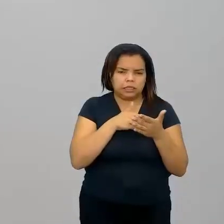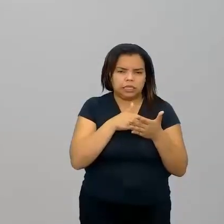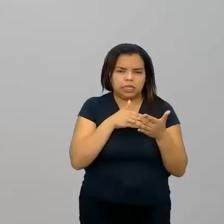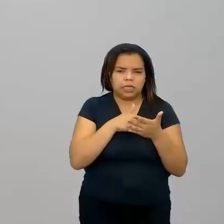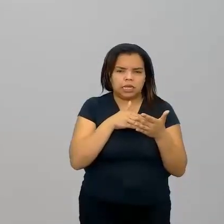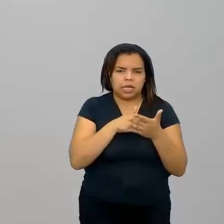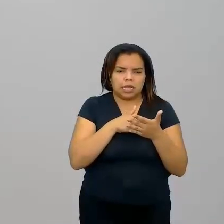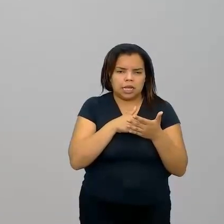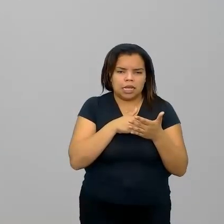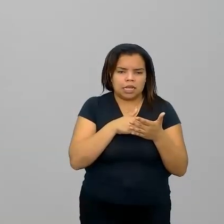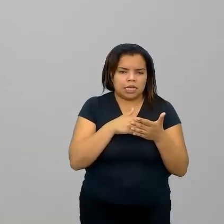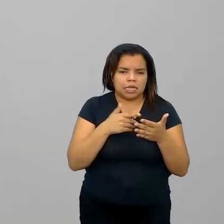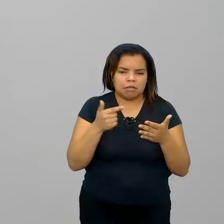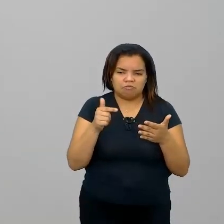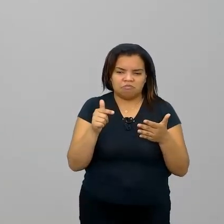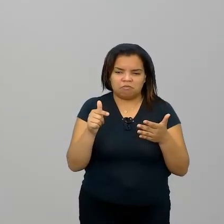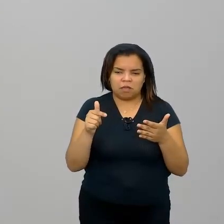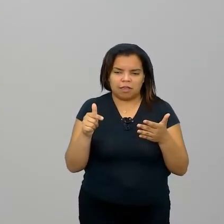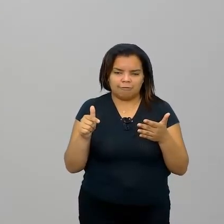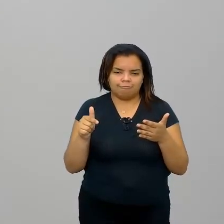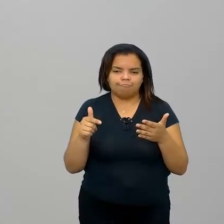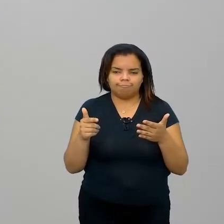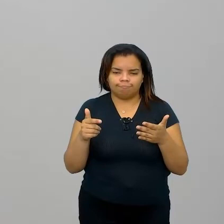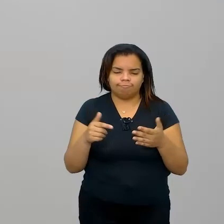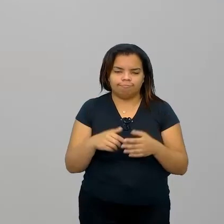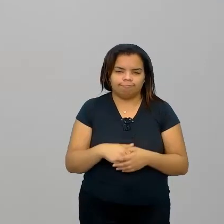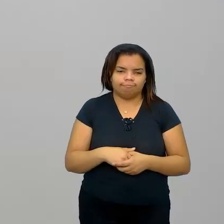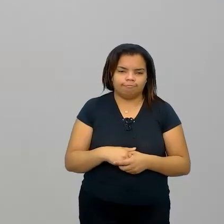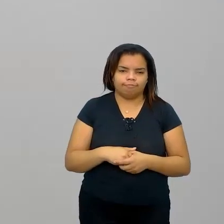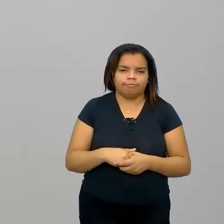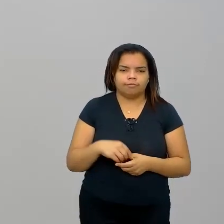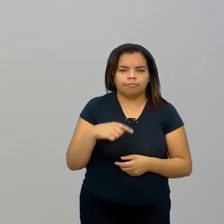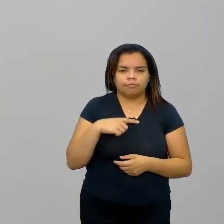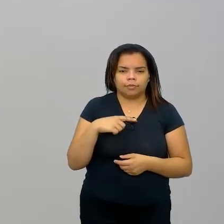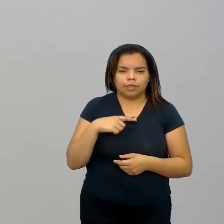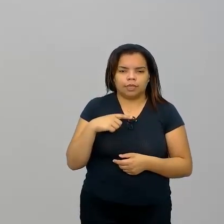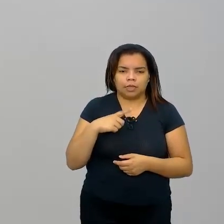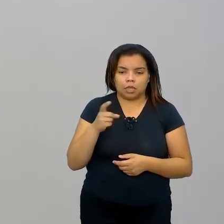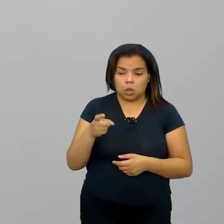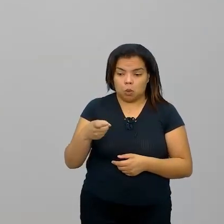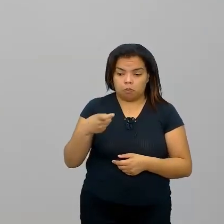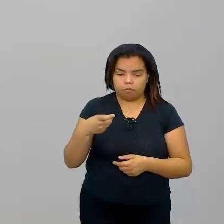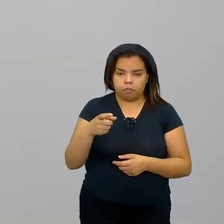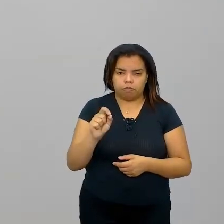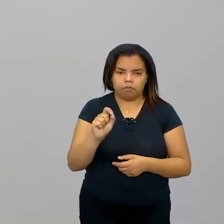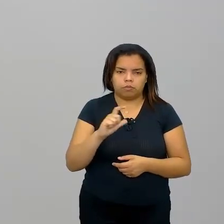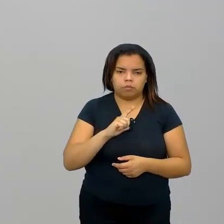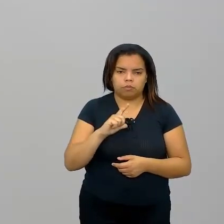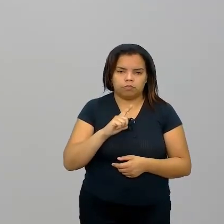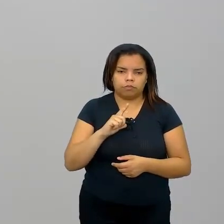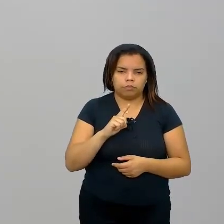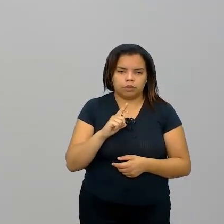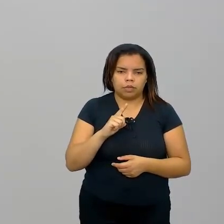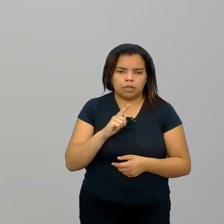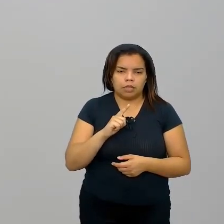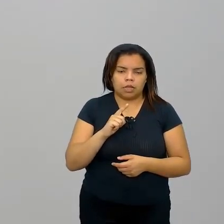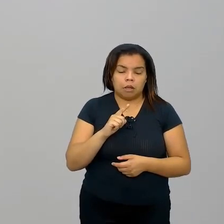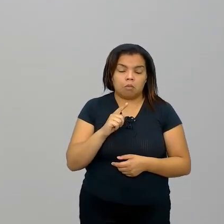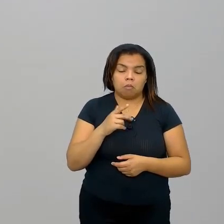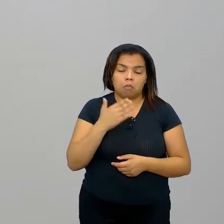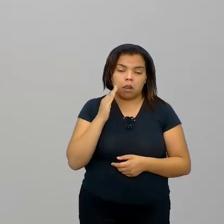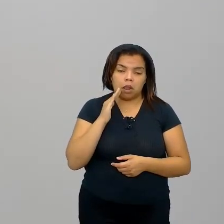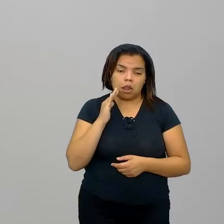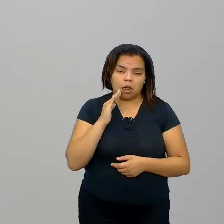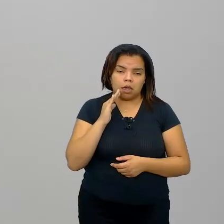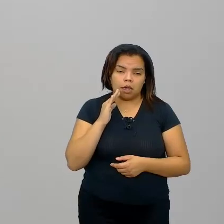que seja disforme, que tenha, então, esse formato aí de foice. Então, um aspecto bem interessante em